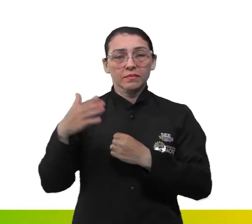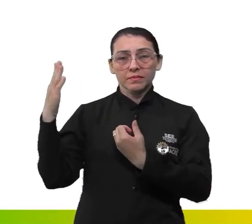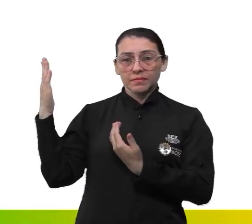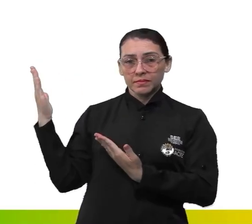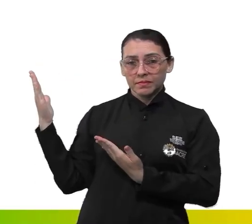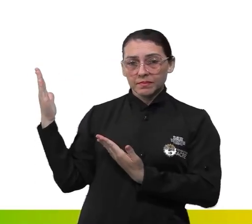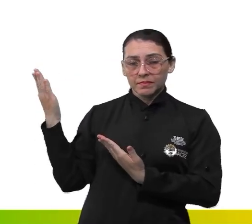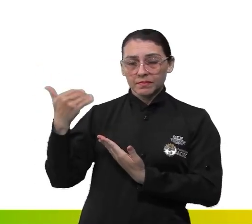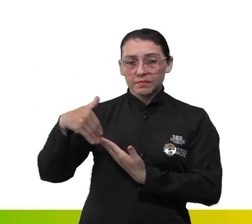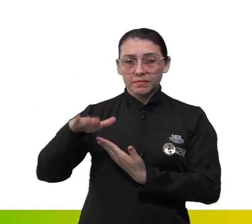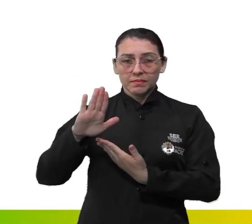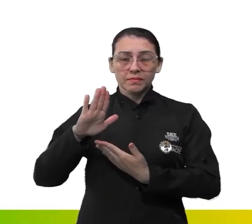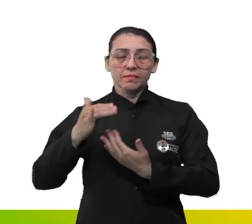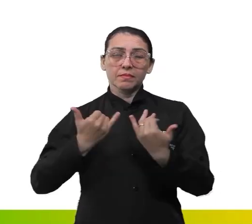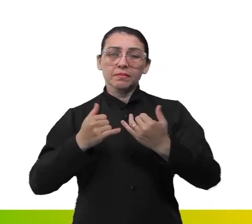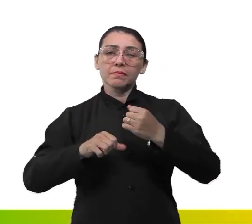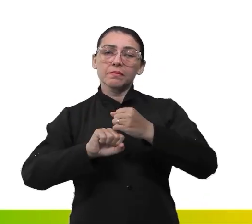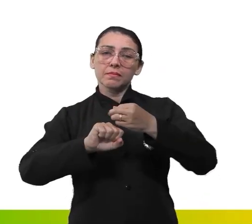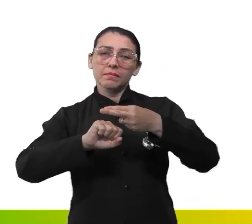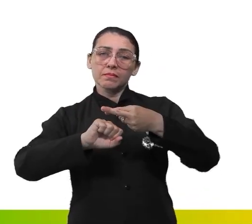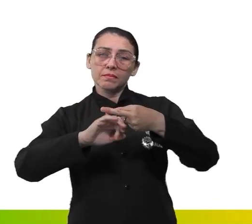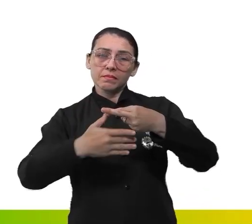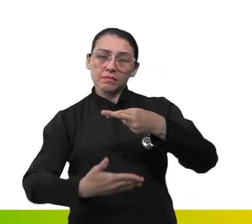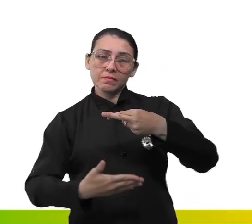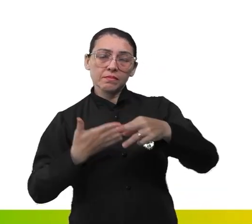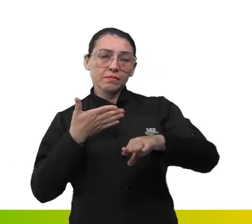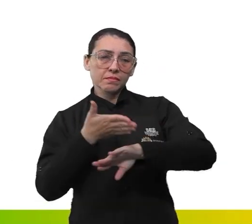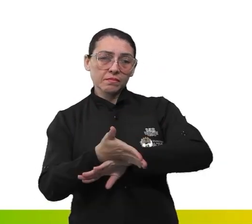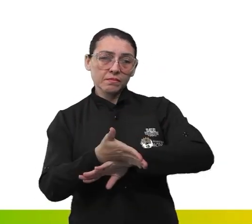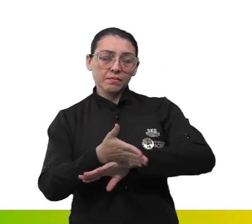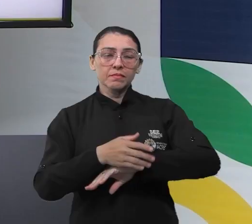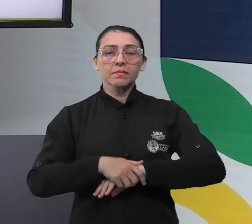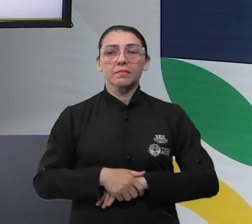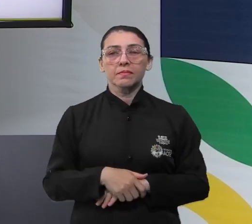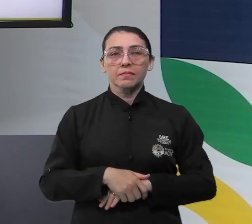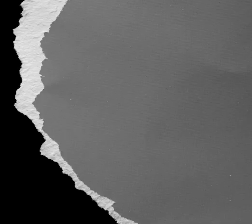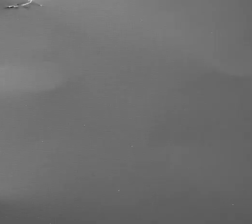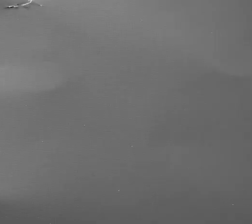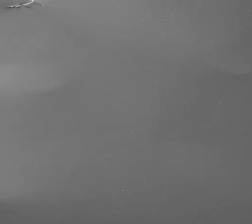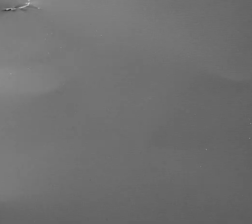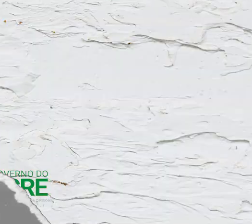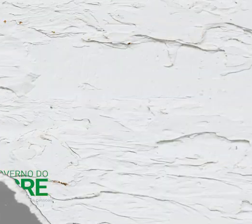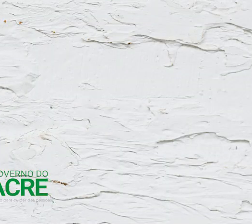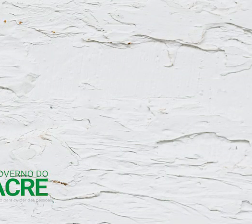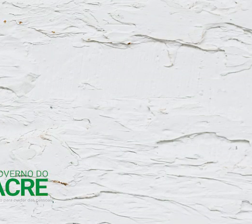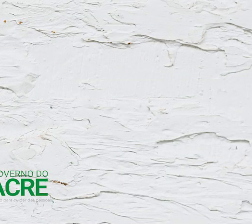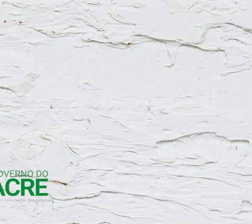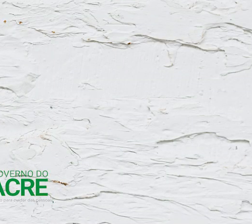Para mais informações, vocês podem acessar as nossas referências.